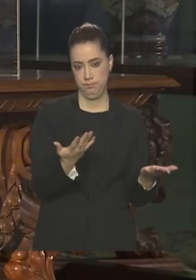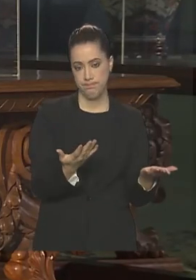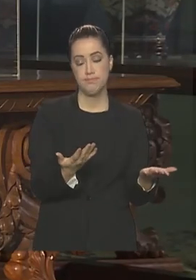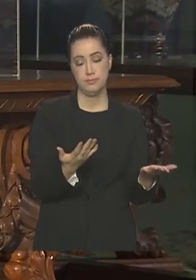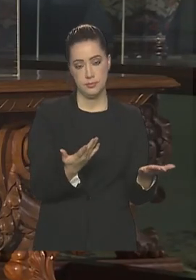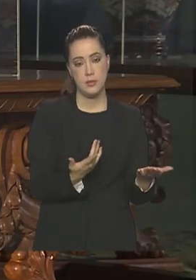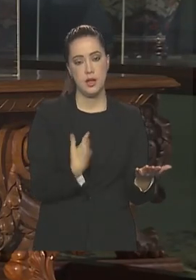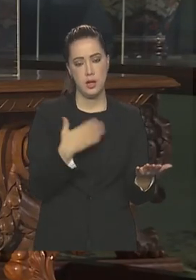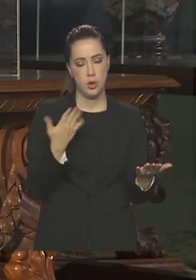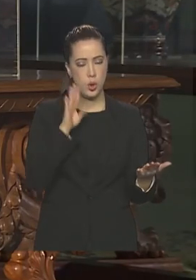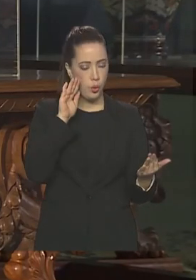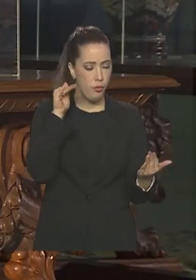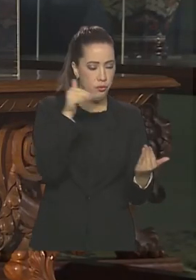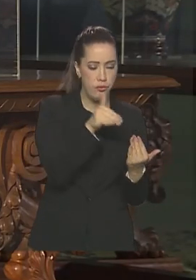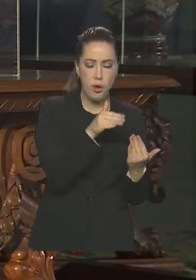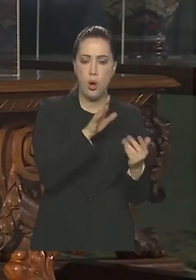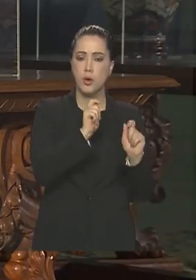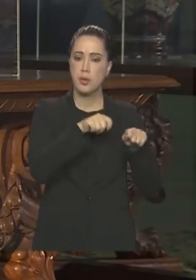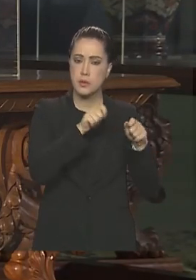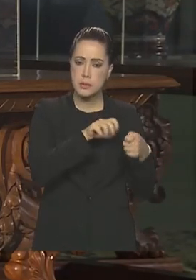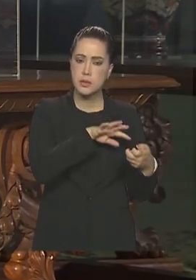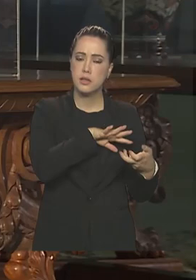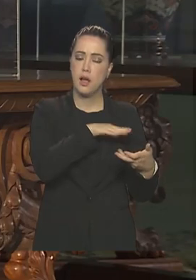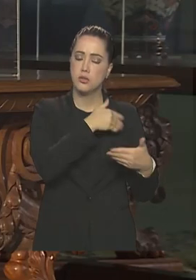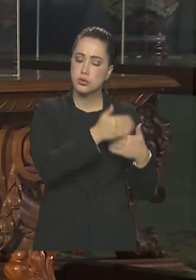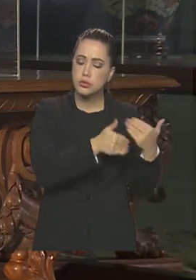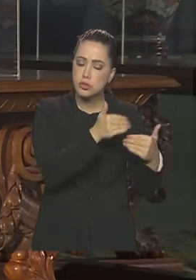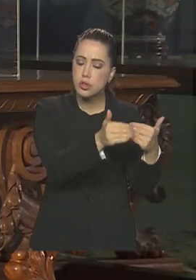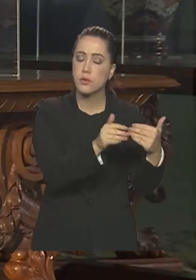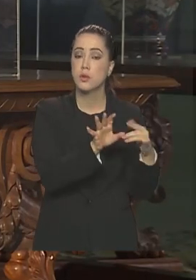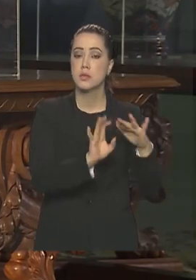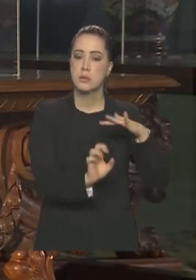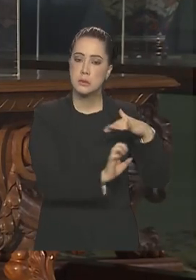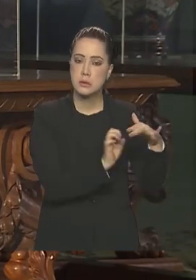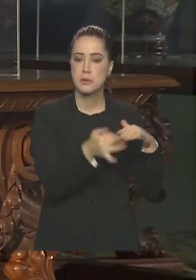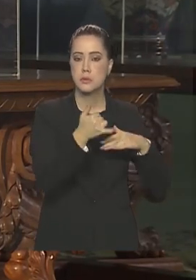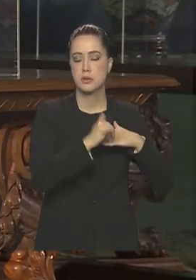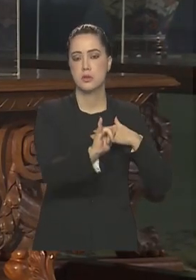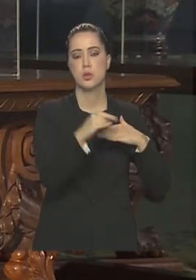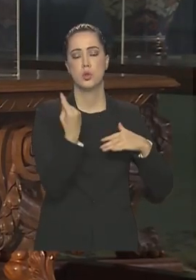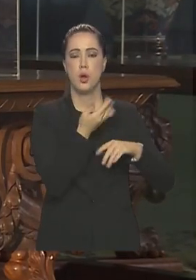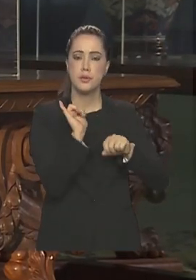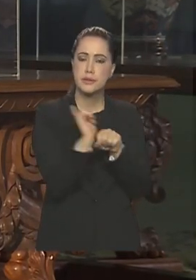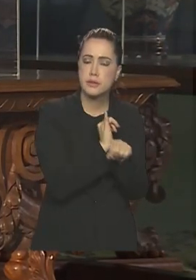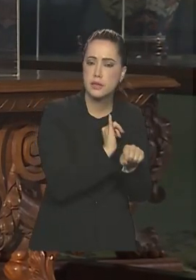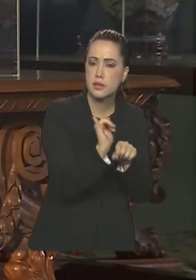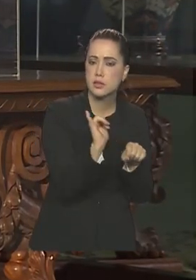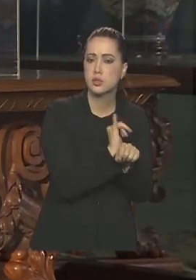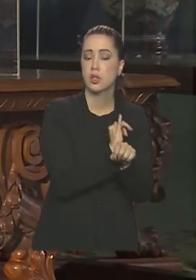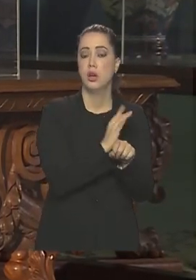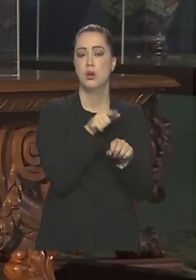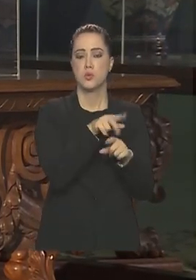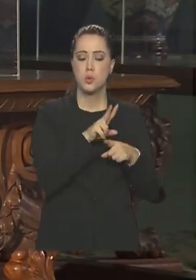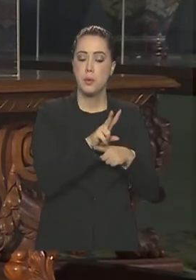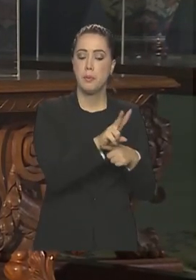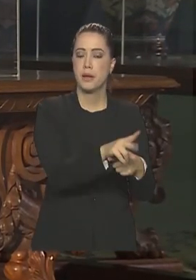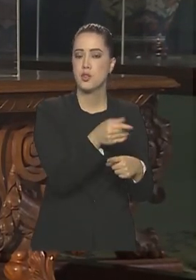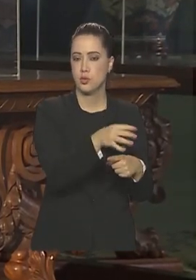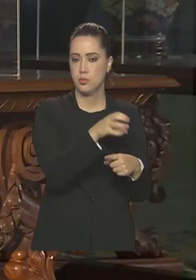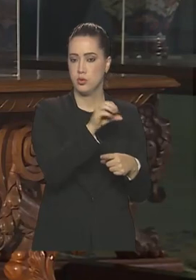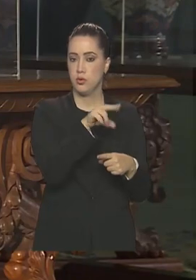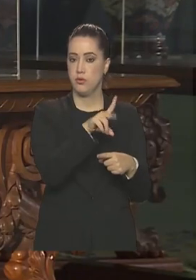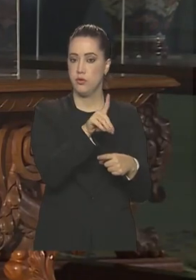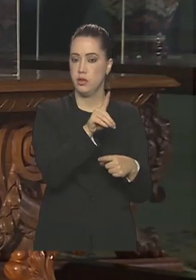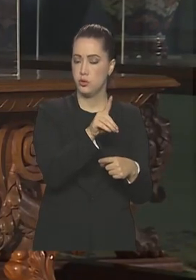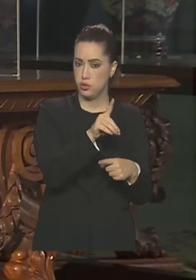com foco agora na sustentabilidade do setor, que estruturamos a conta Covid, que permite injetar liquidez no setor,